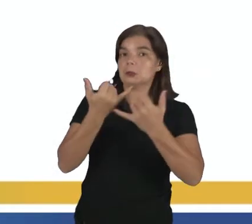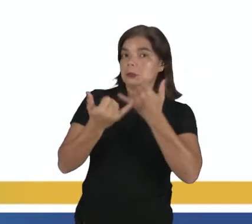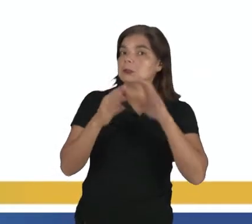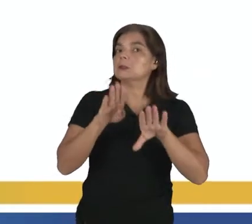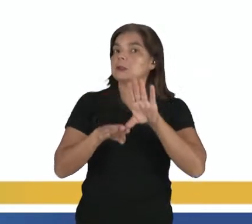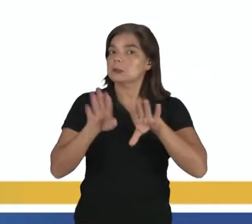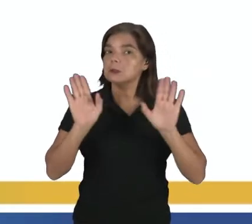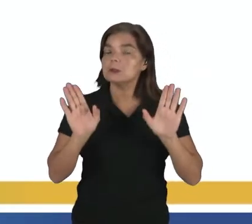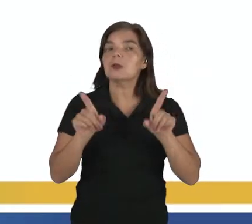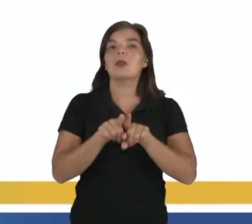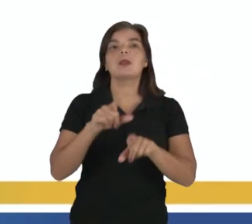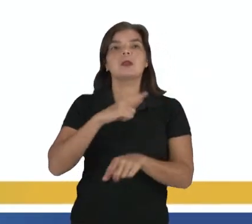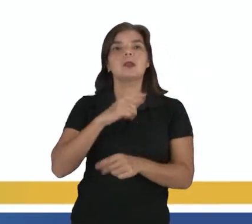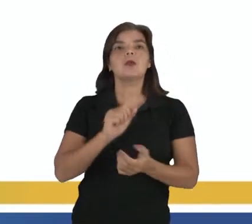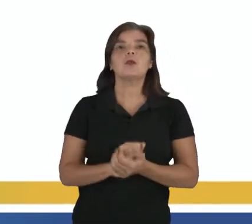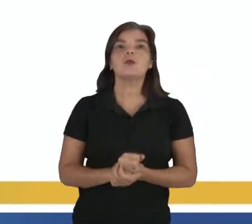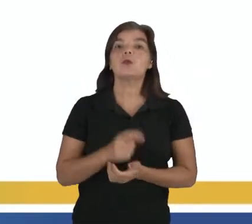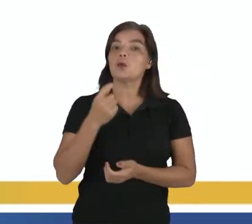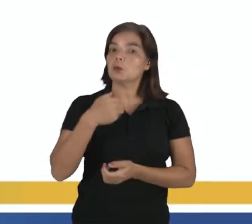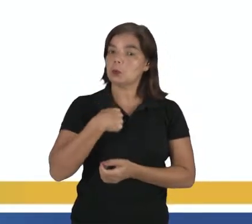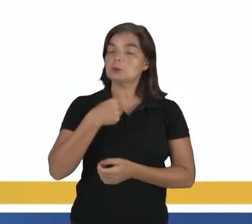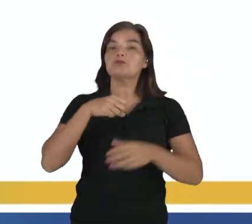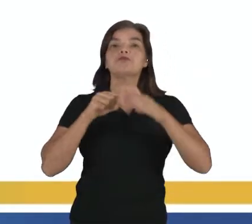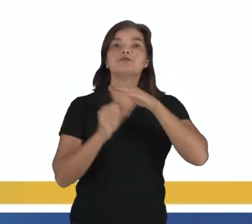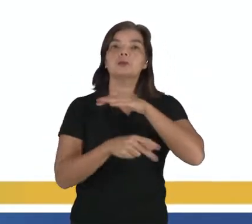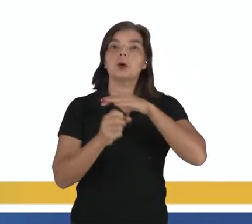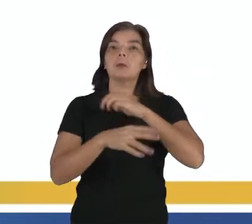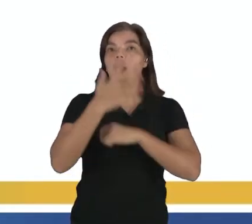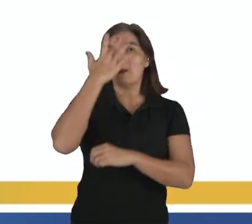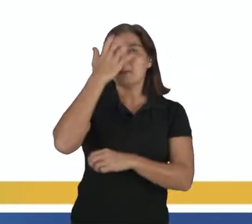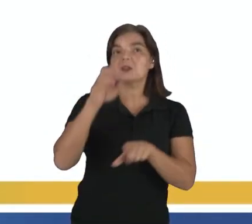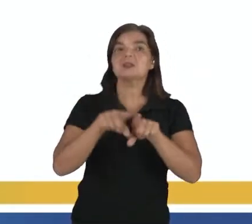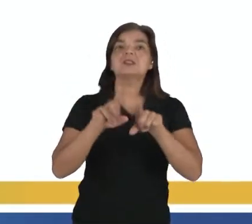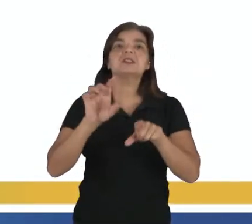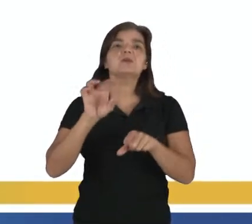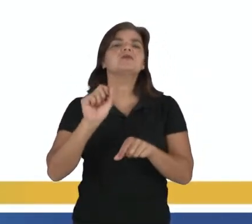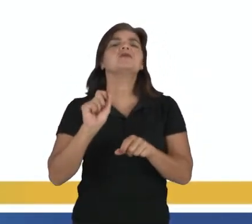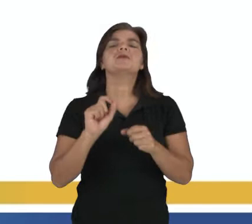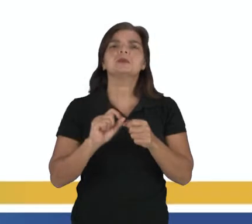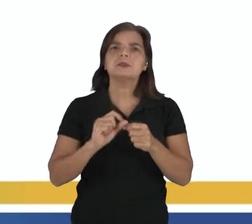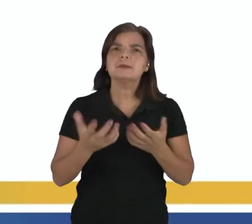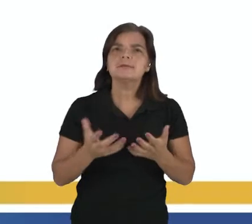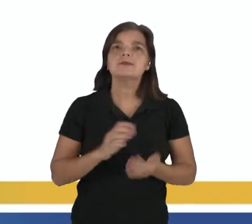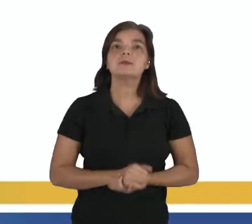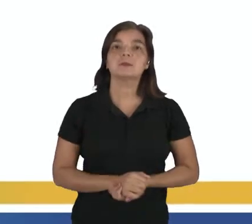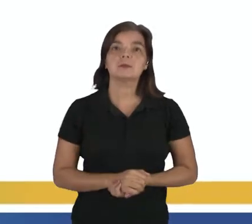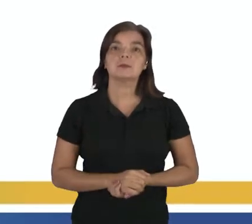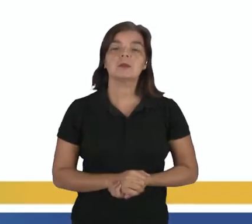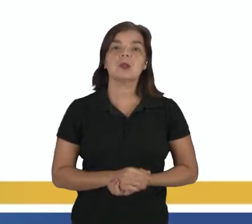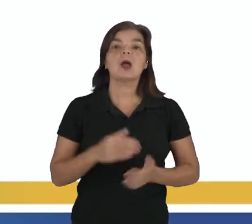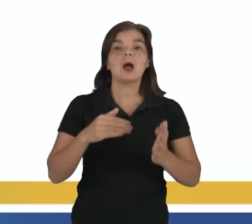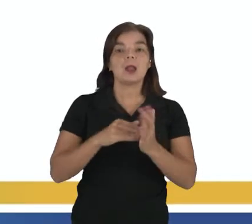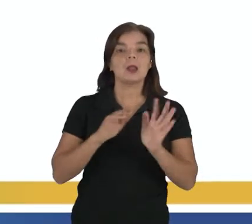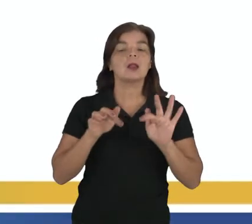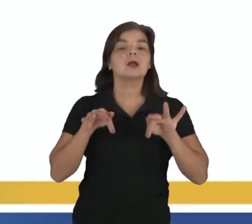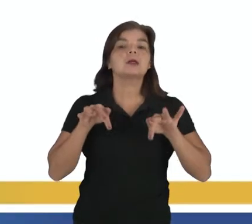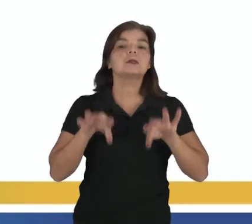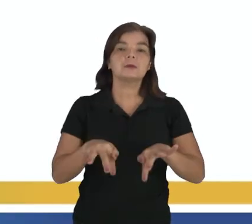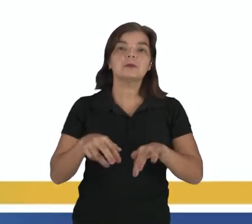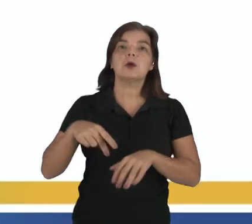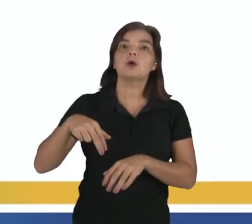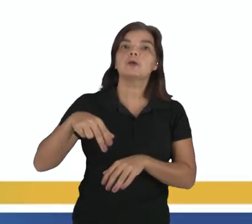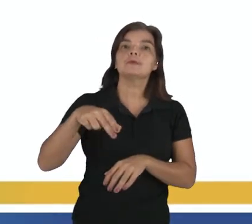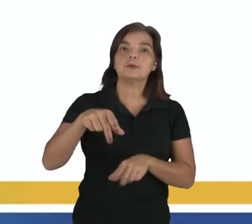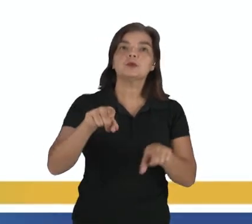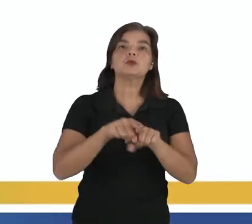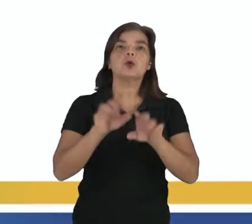brincadeira. Então nós temos assim, vou me aposentar amanhã e sabe o que eu vou fazer? Andar até o fim desta linha